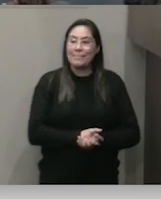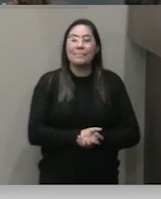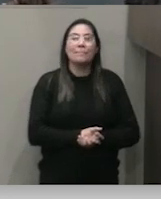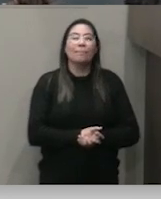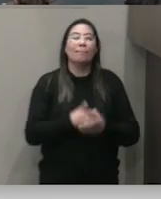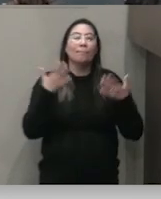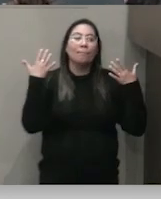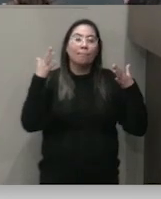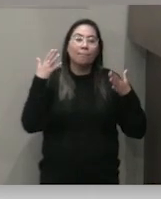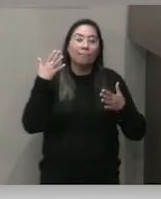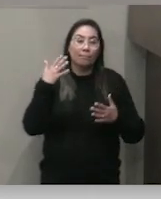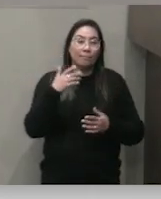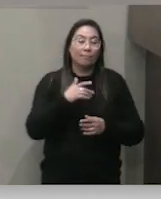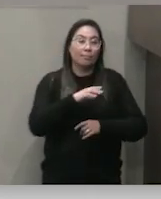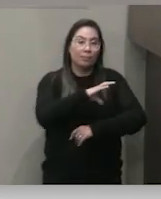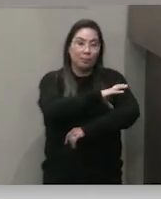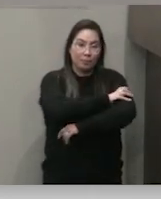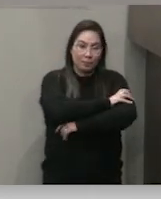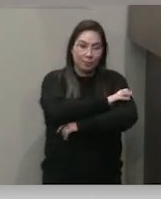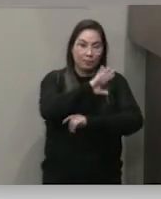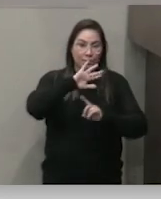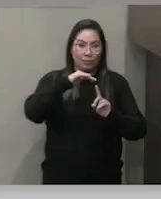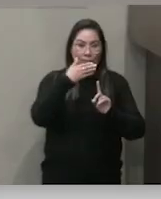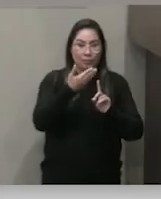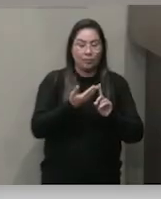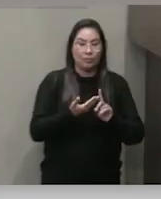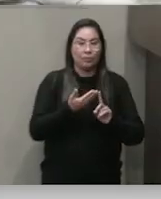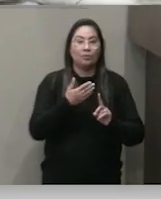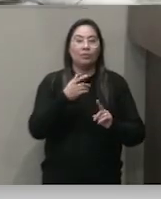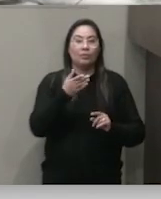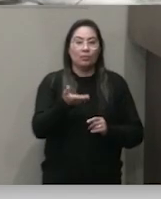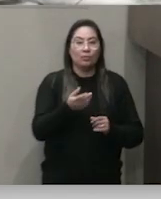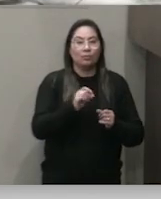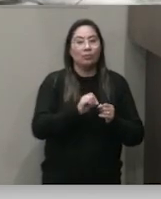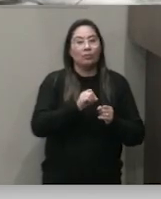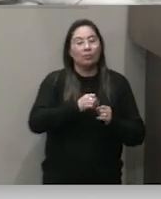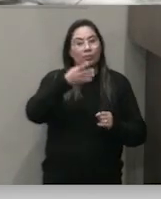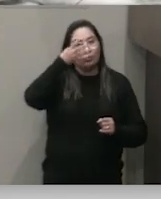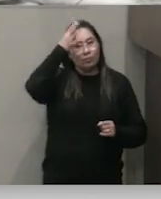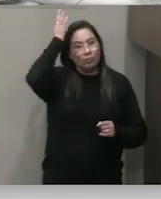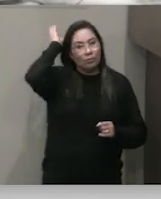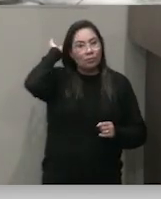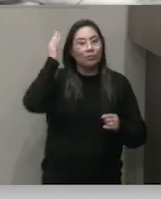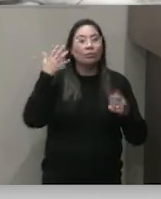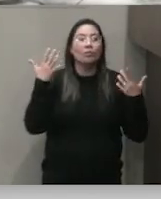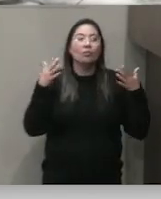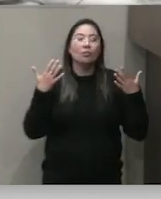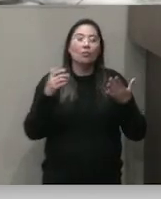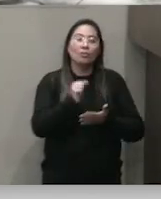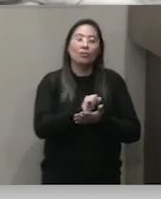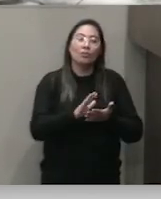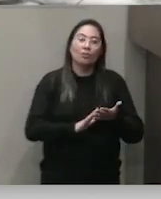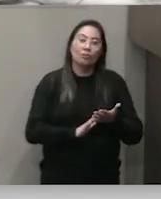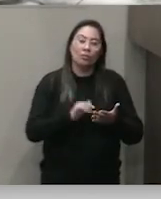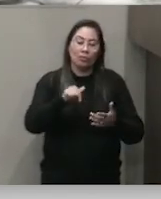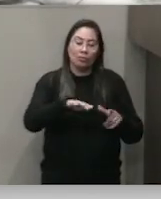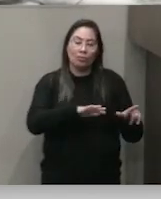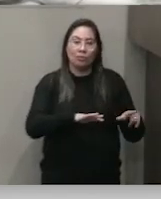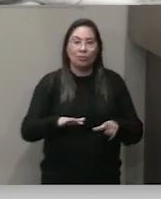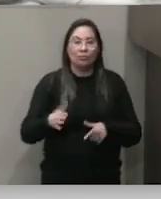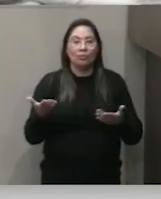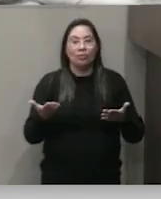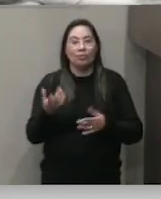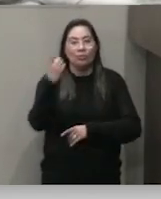Parabéns, vereador Gil, pela homenagem feita, né, ao Corpo de Bombeiros. Parabéns pela atividade dessa semana. Hoje é o Dia